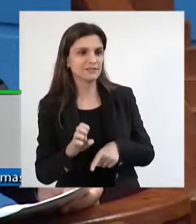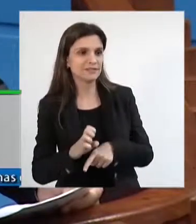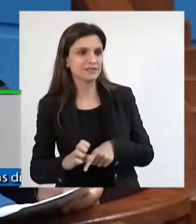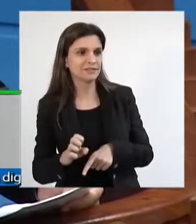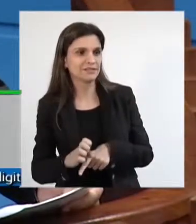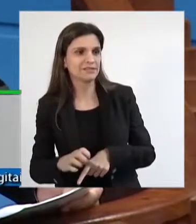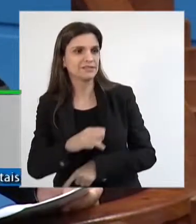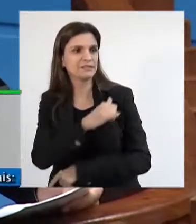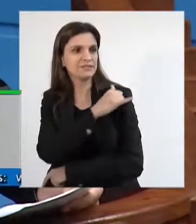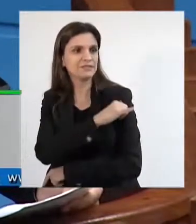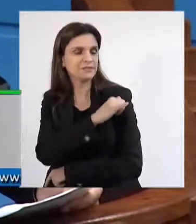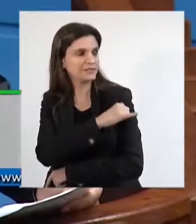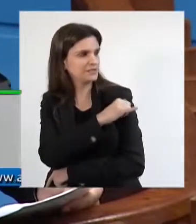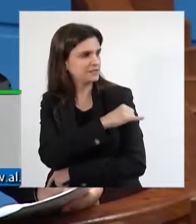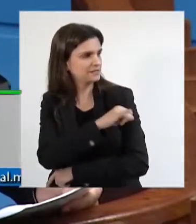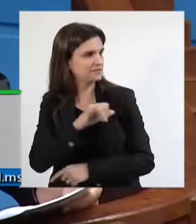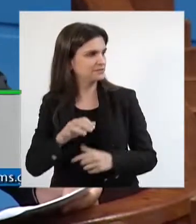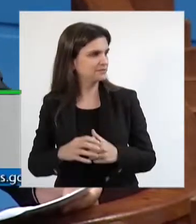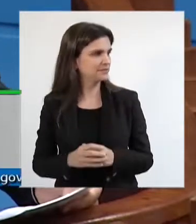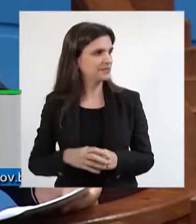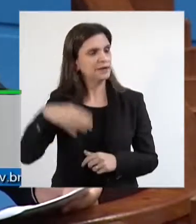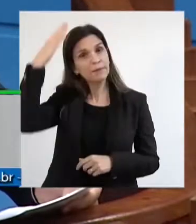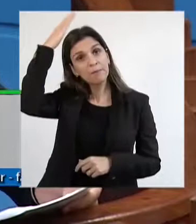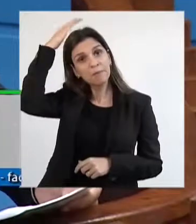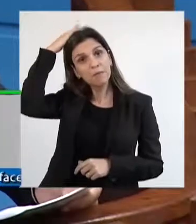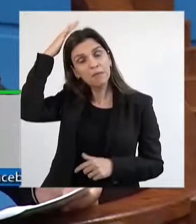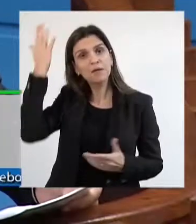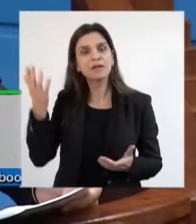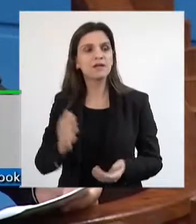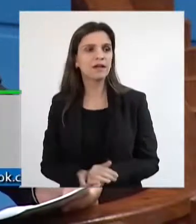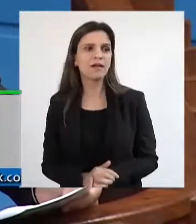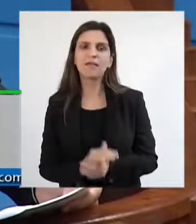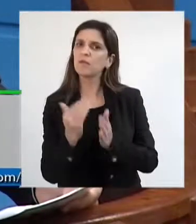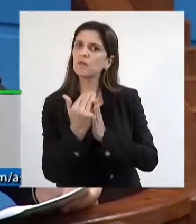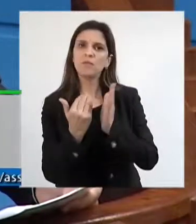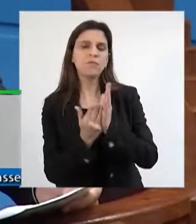não como um todo. Então, nós já fomos prejudicados